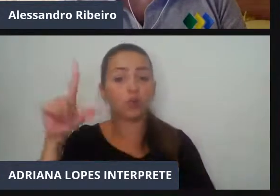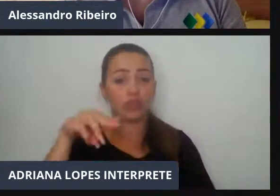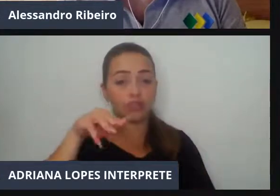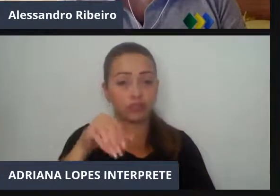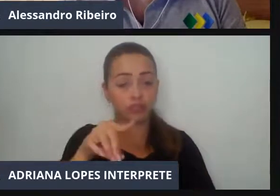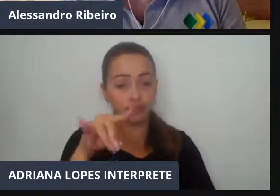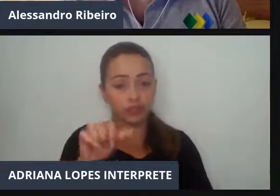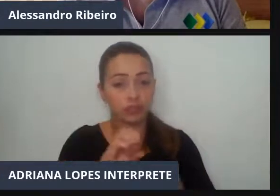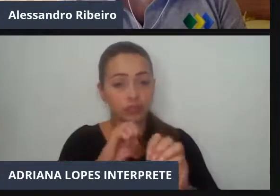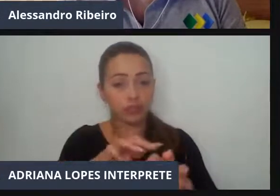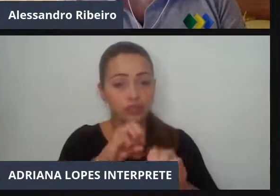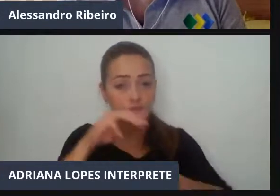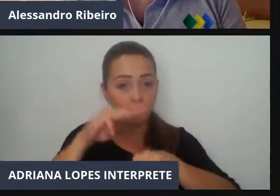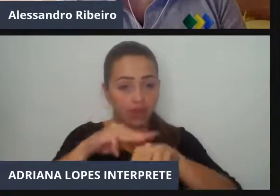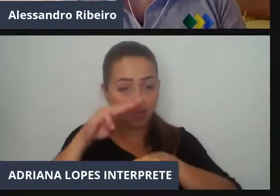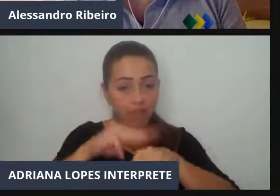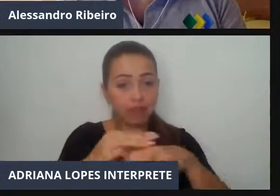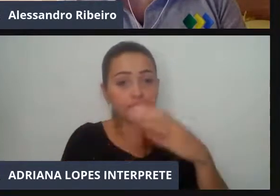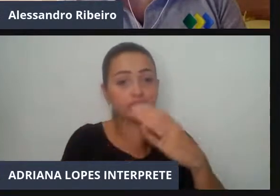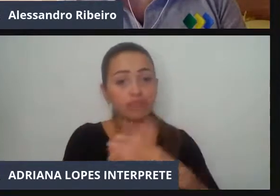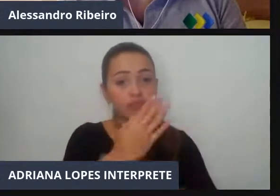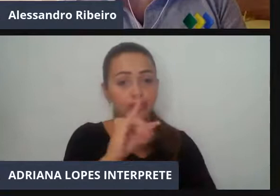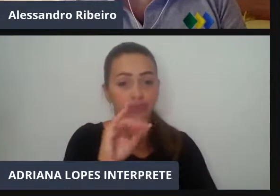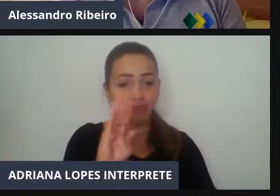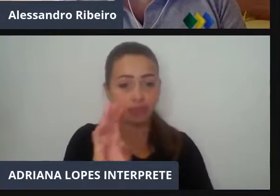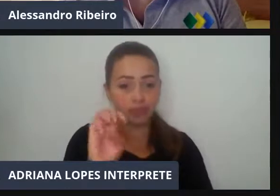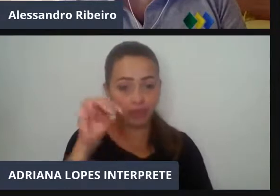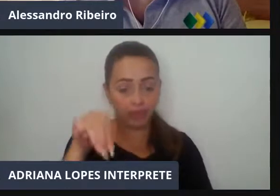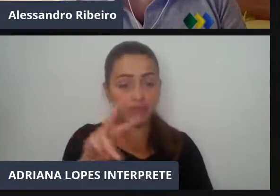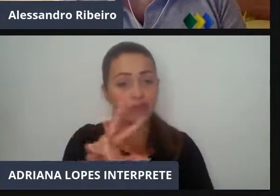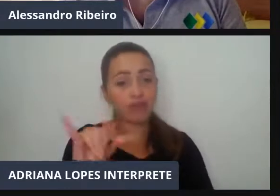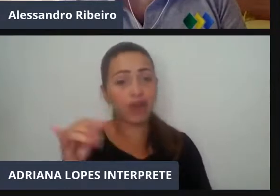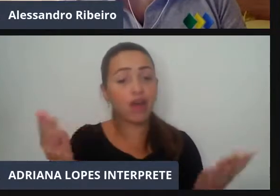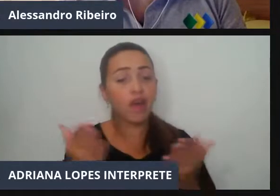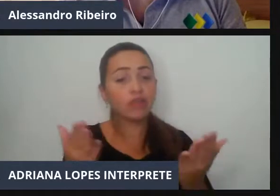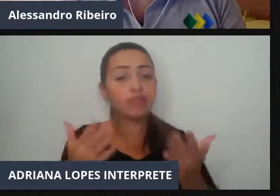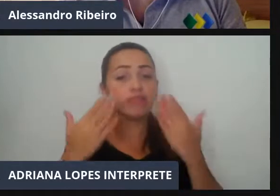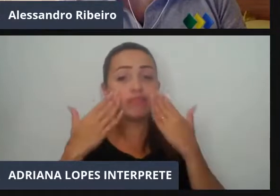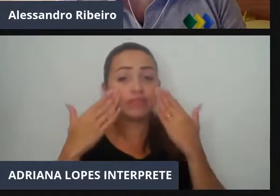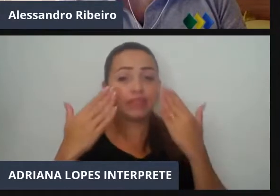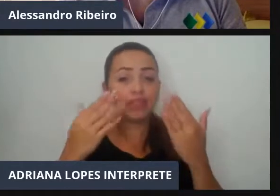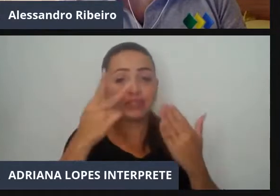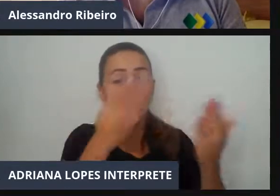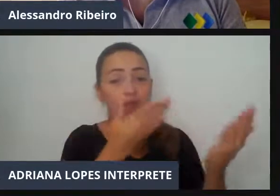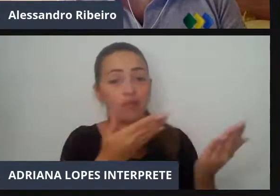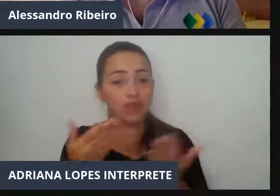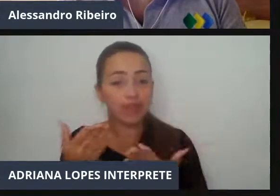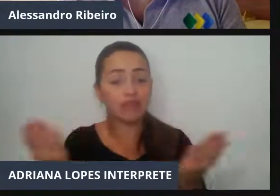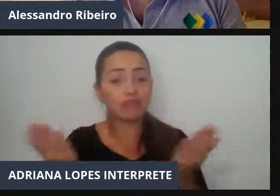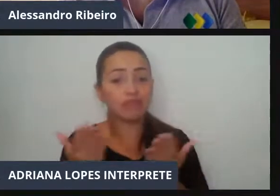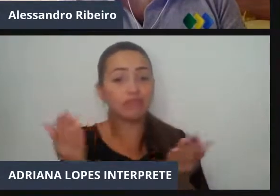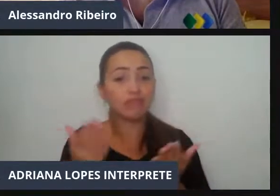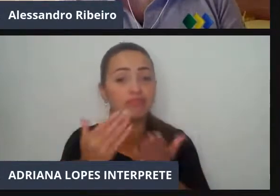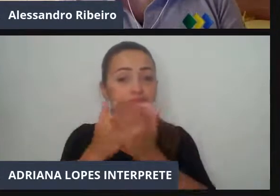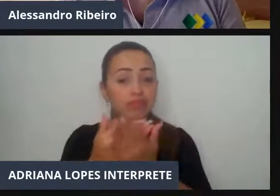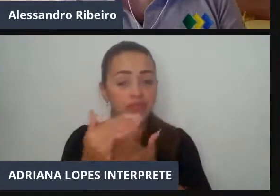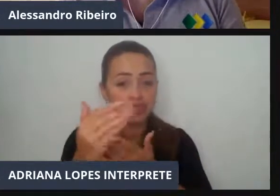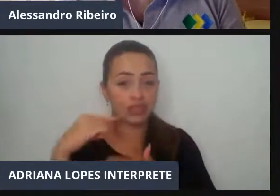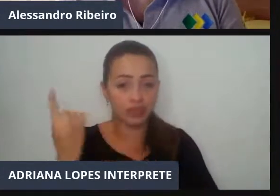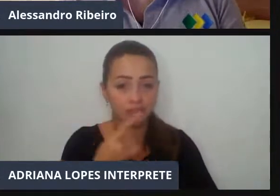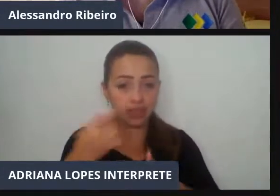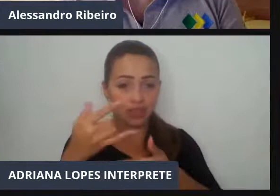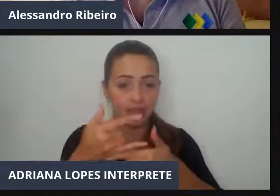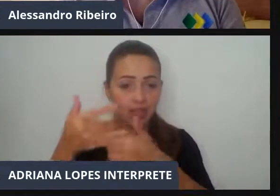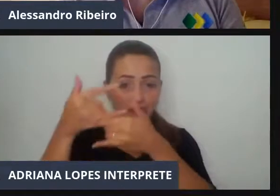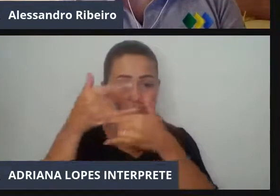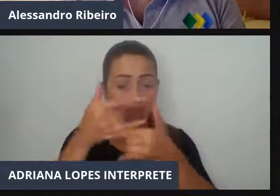e membro fundador da SBEM. E fará as honras de apresentar o seu convidado e dar início à live. Mas antes,